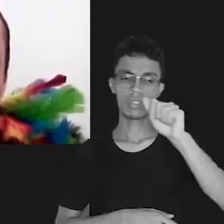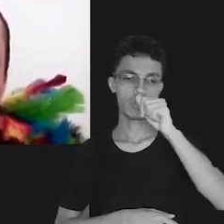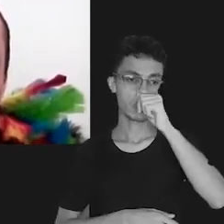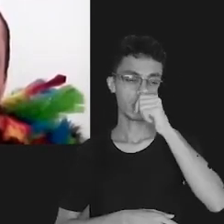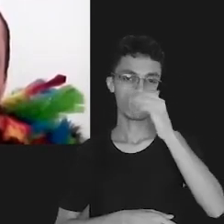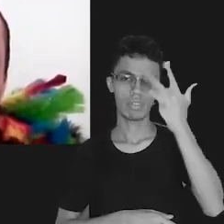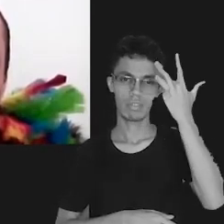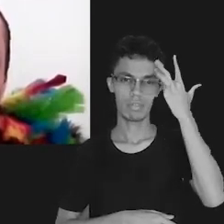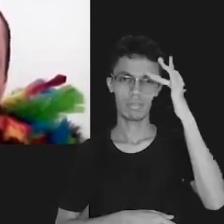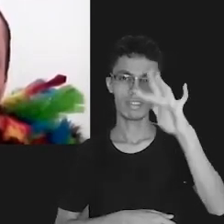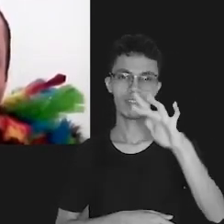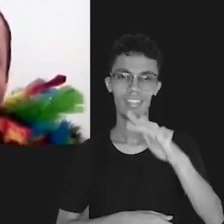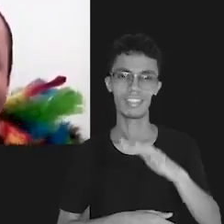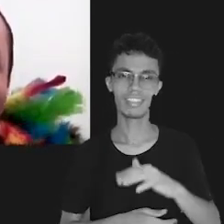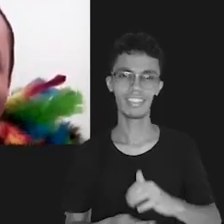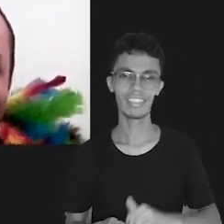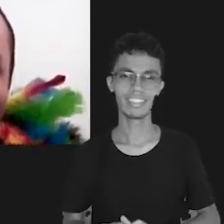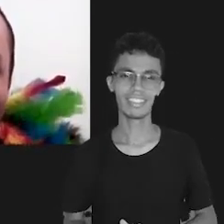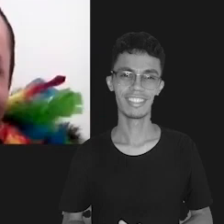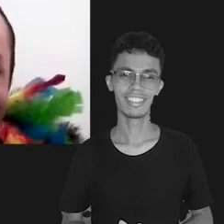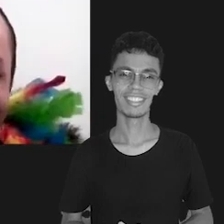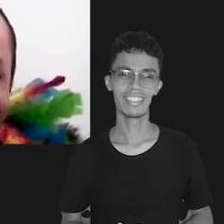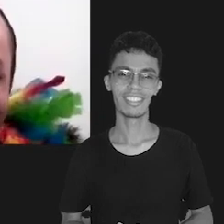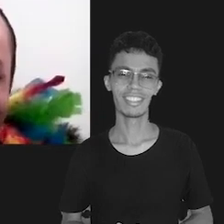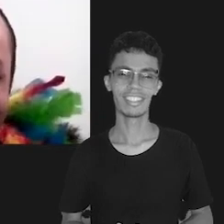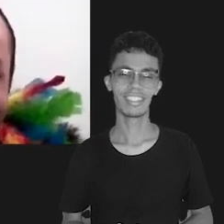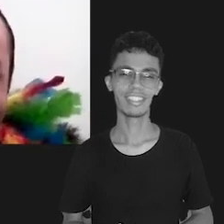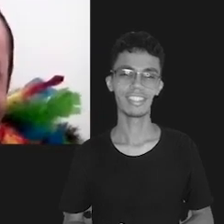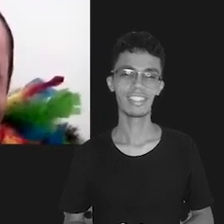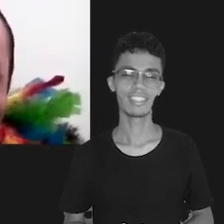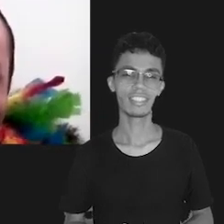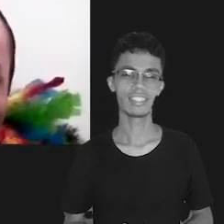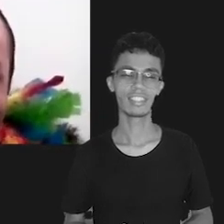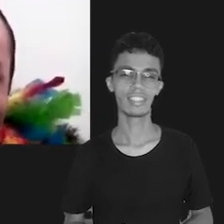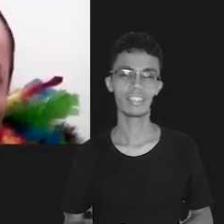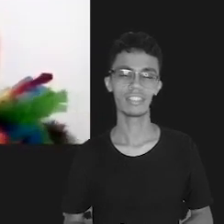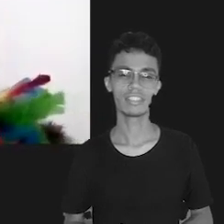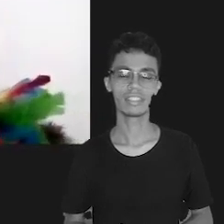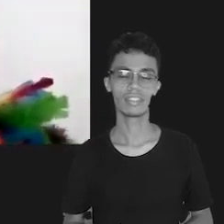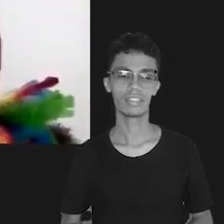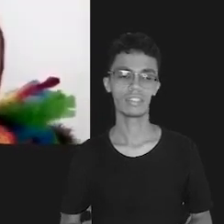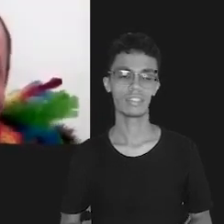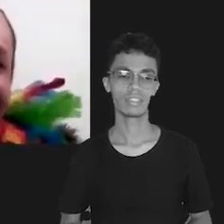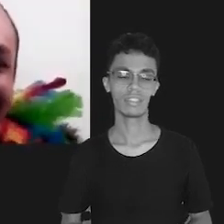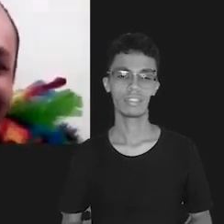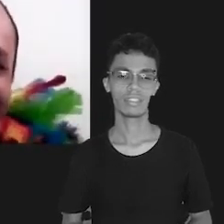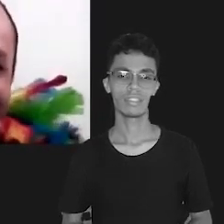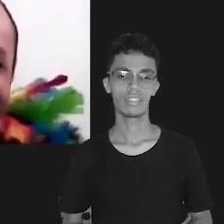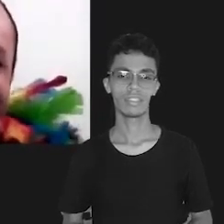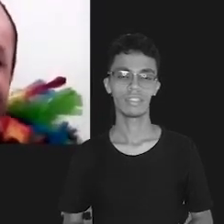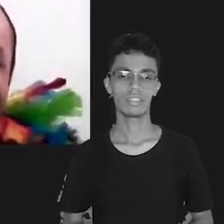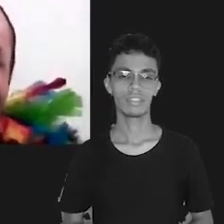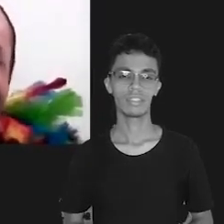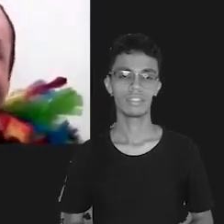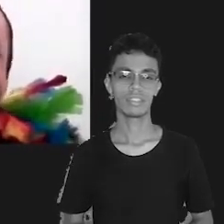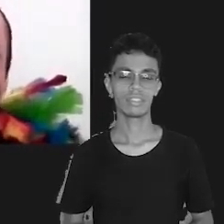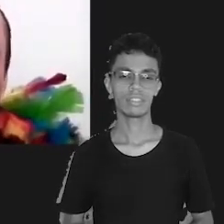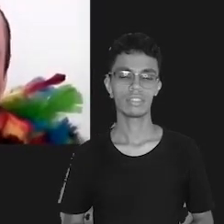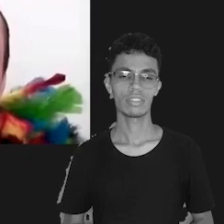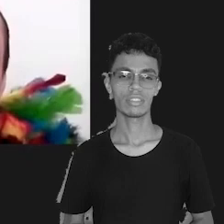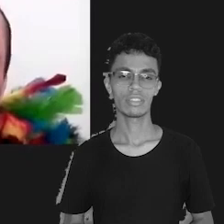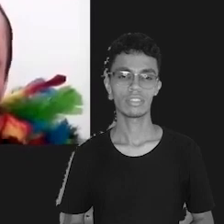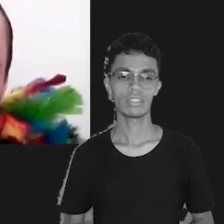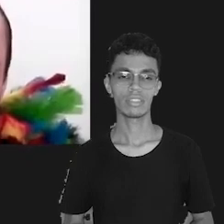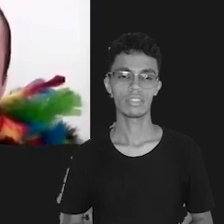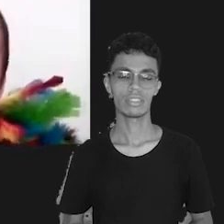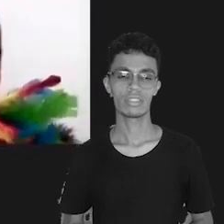Não sei o que é. De Hilda. Quiquístico. Se fosse um sonho ríustico,